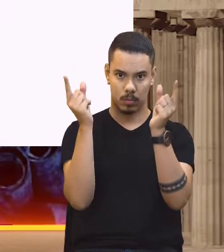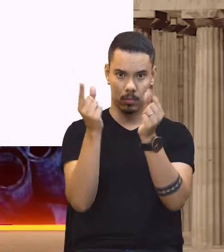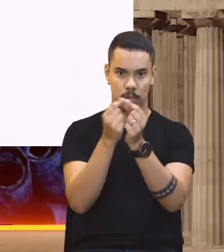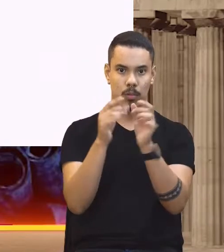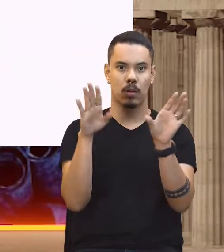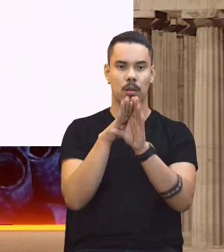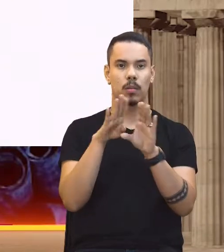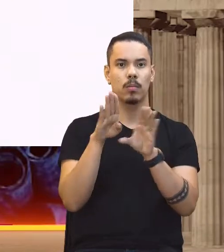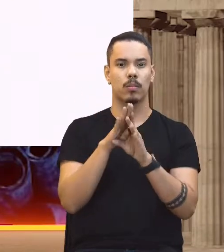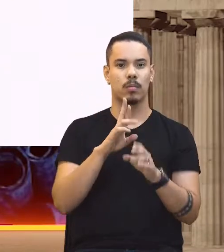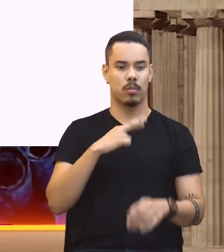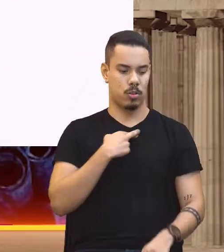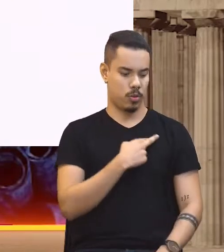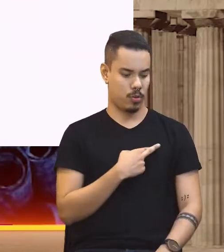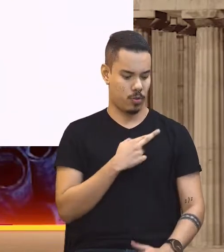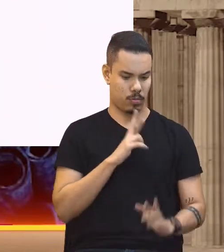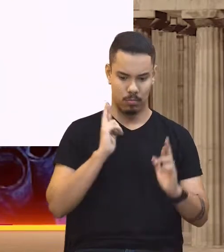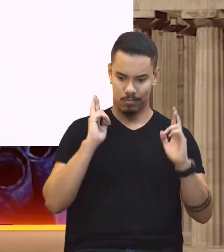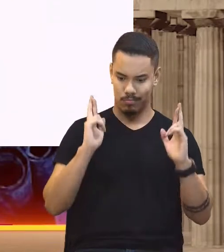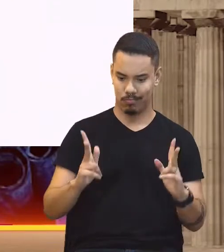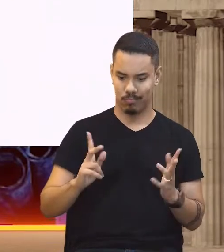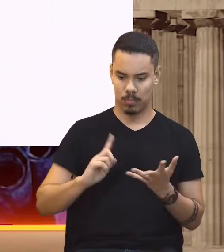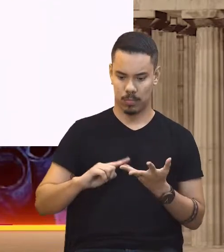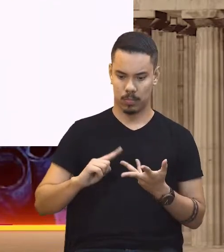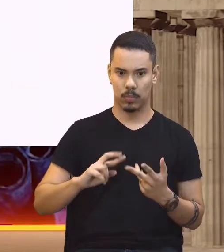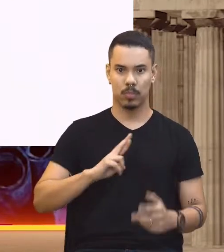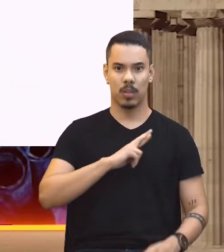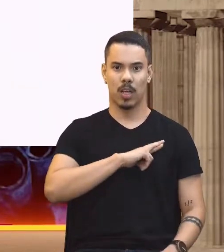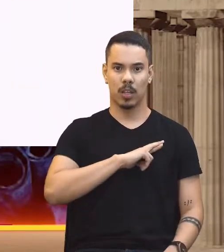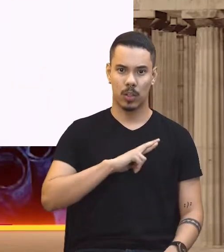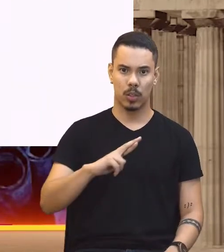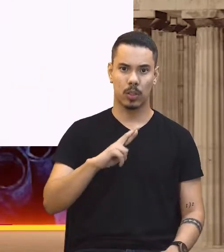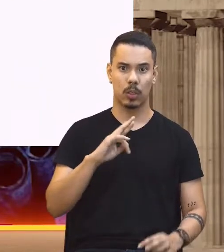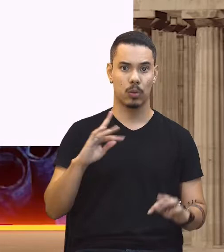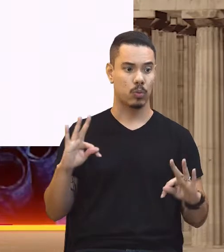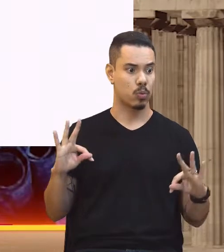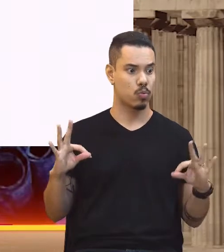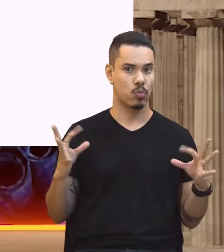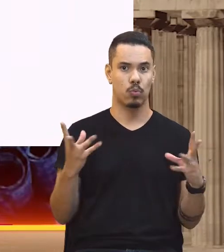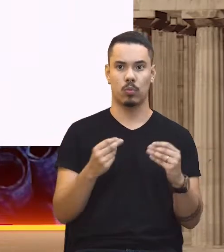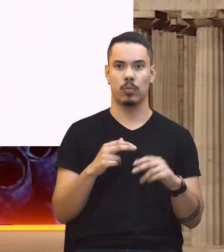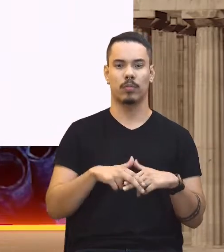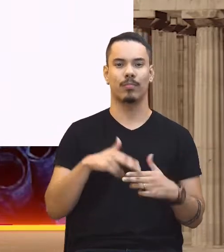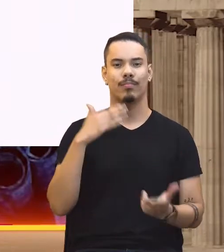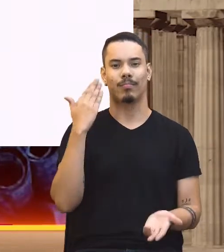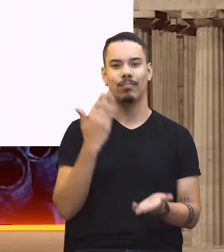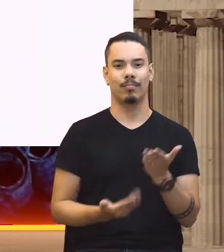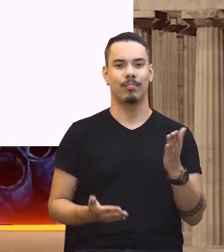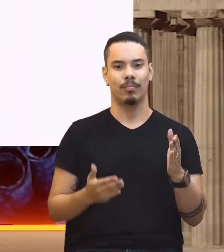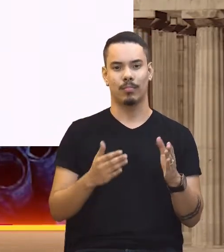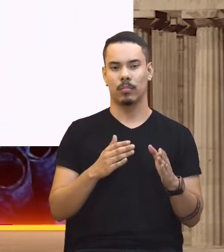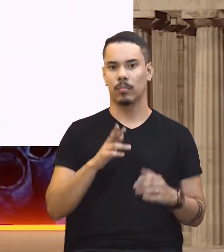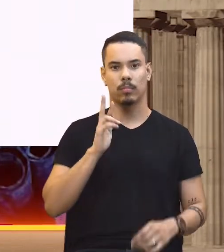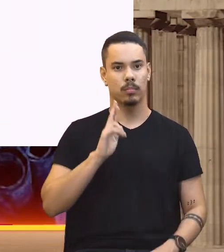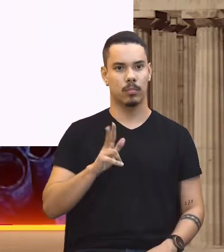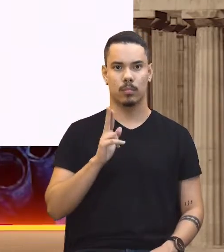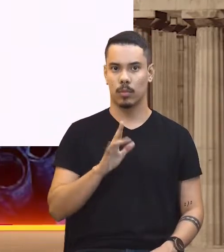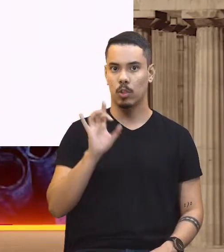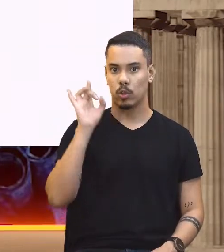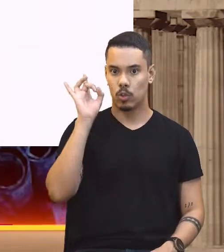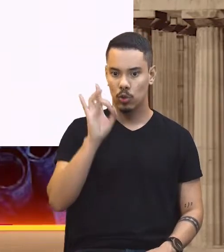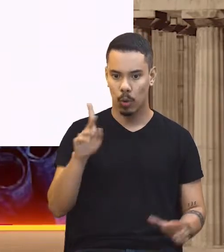diferentes. Então é ali que a Grécia Antiga começa a perder a sua hegemonia, ou seja, não há habitantes somente